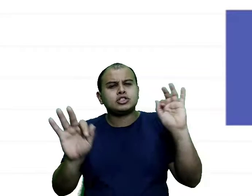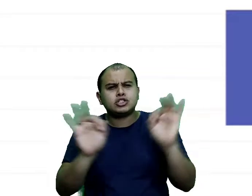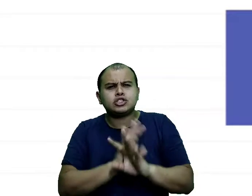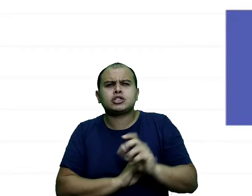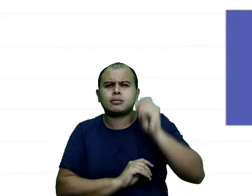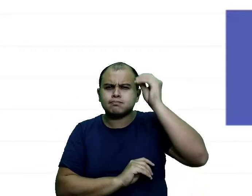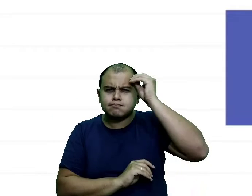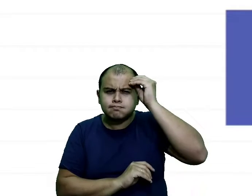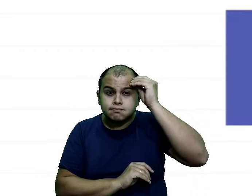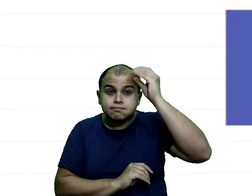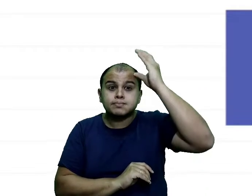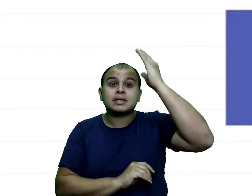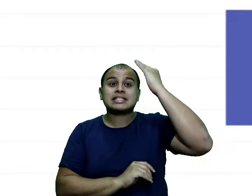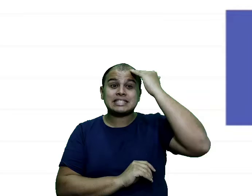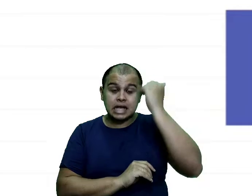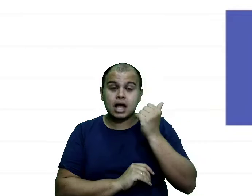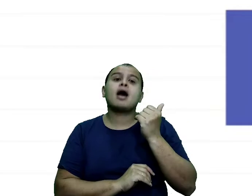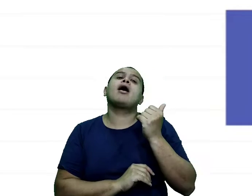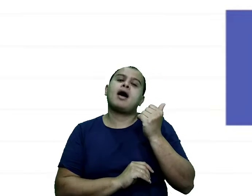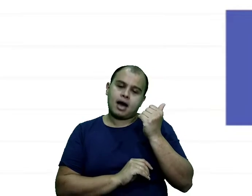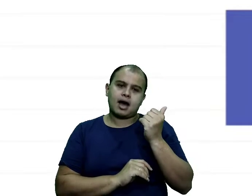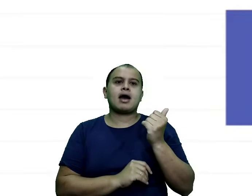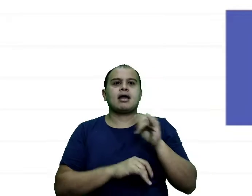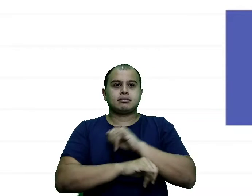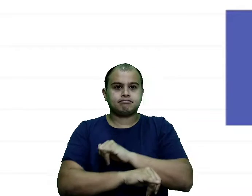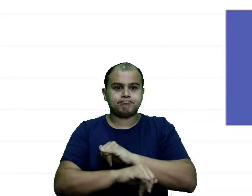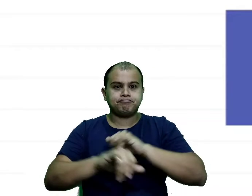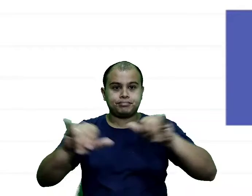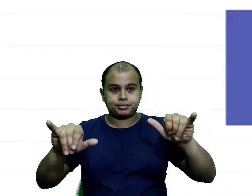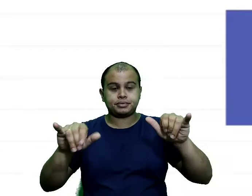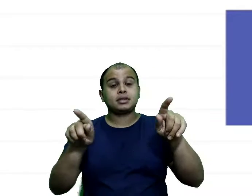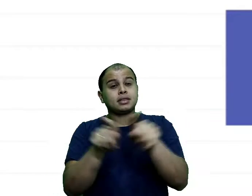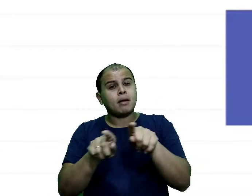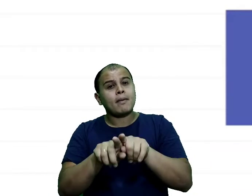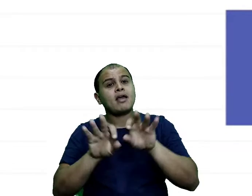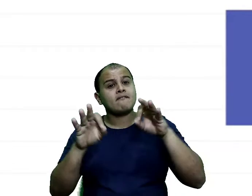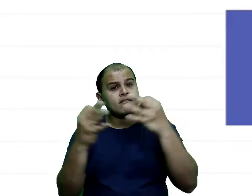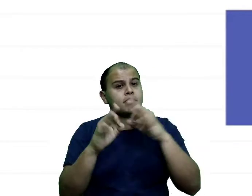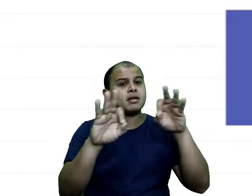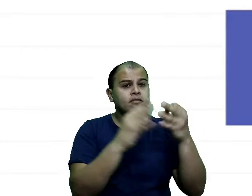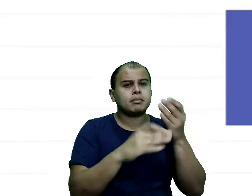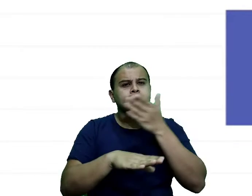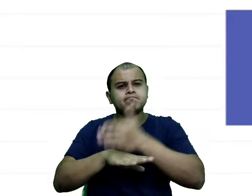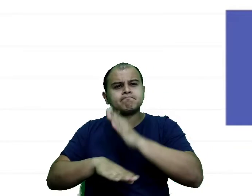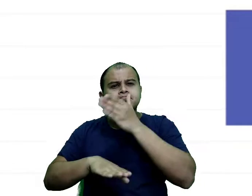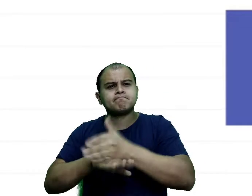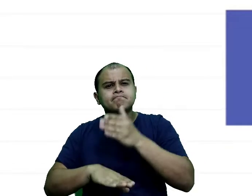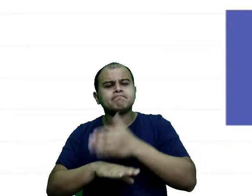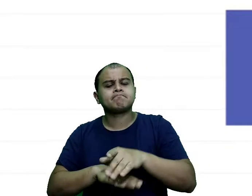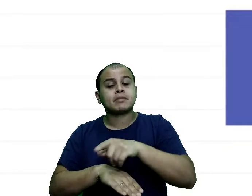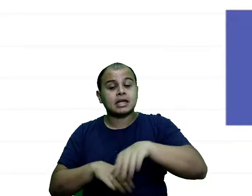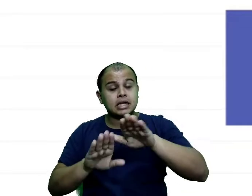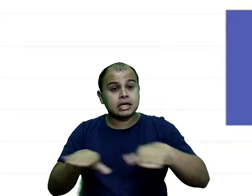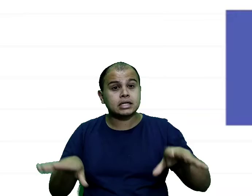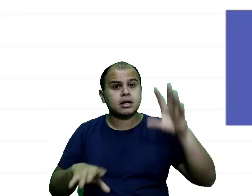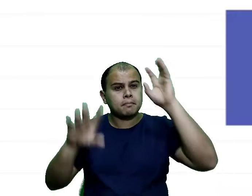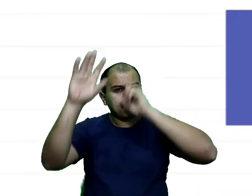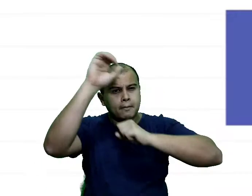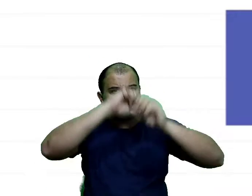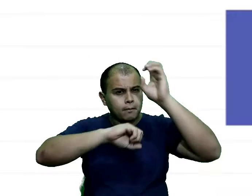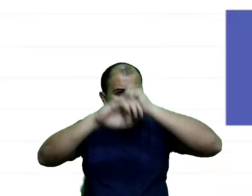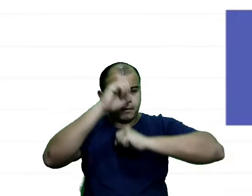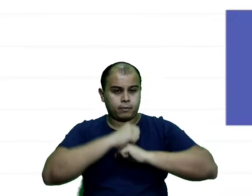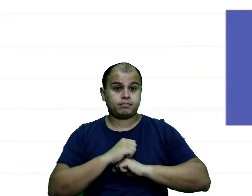as crianças, treine as famílias, para que a gente possa fazer um bom uso dela. Então, nós já temos